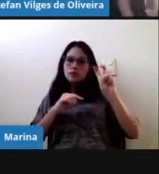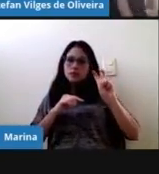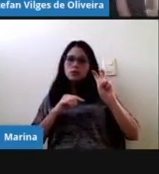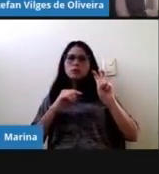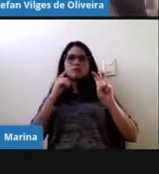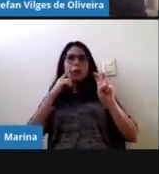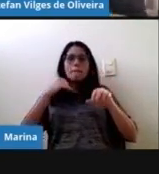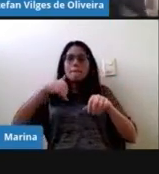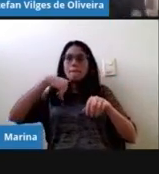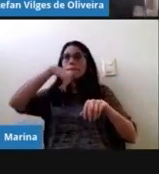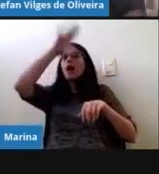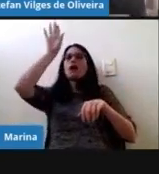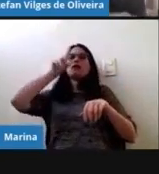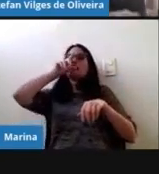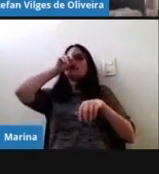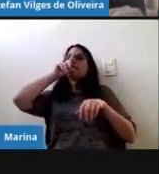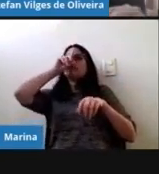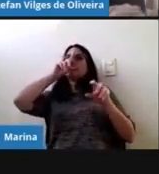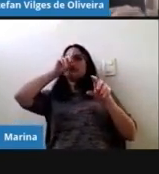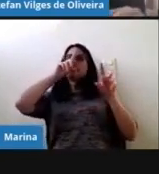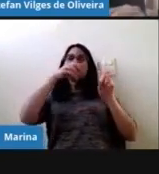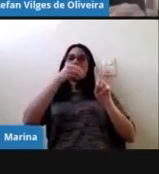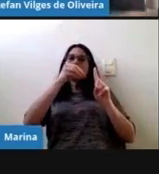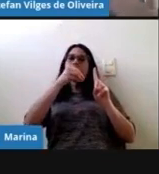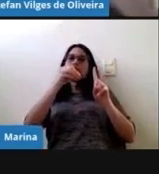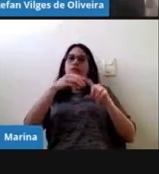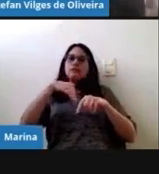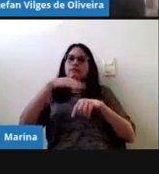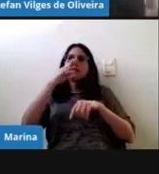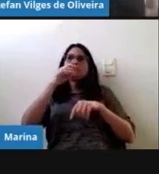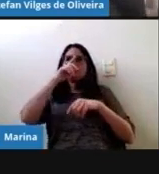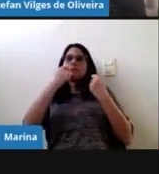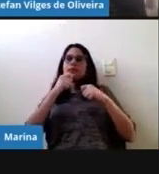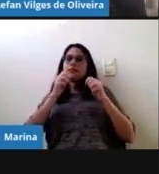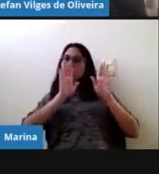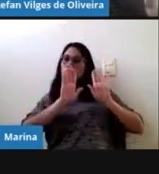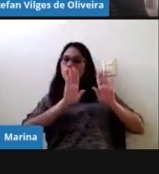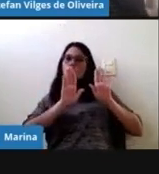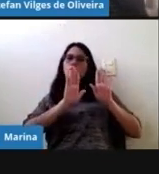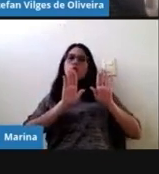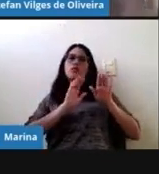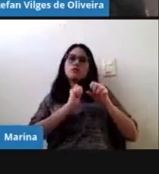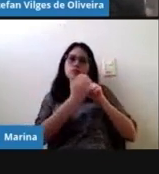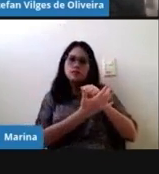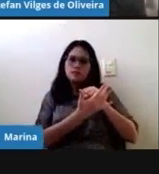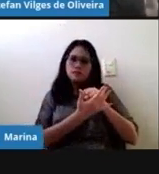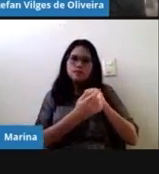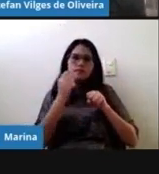como maior vulnerabilidade para o enfrentamento da pandemia. Então, a nossa área de estudo